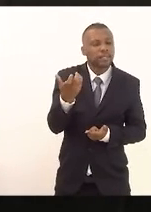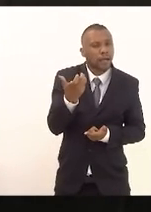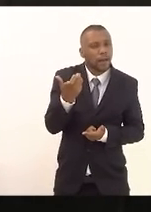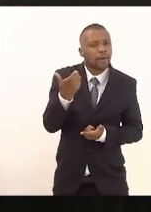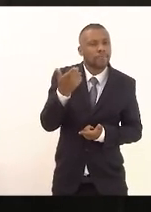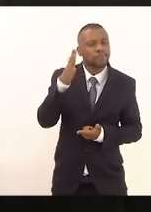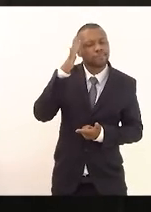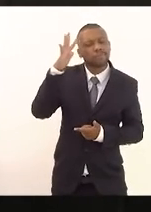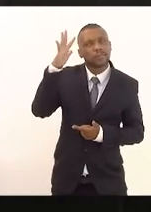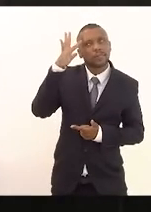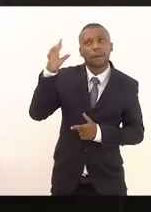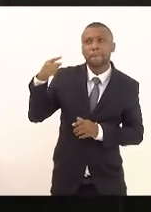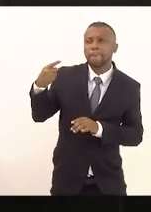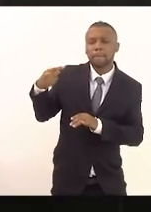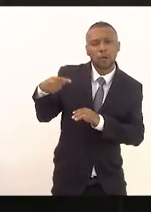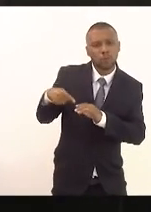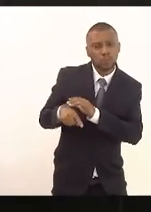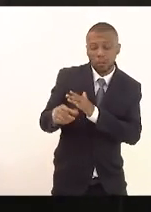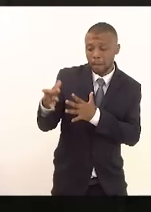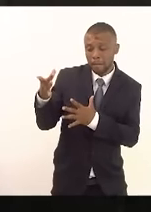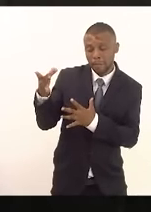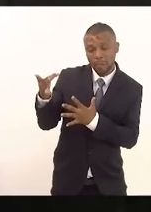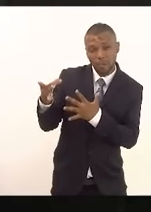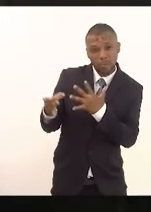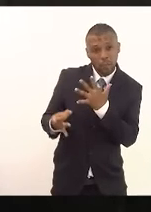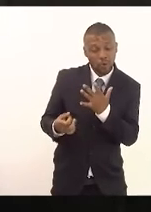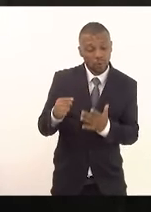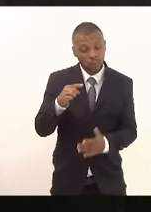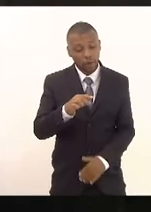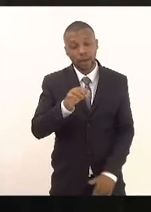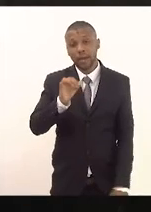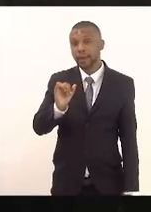fundo o IPVA